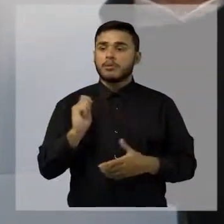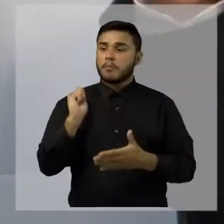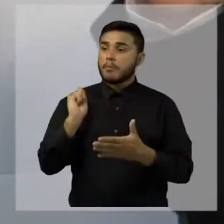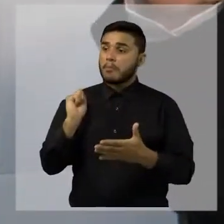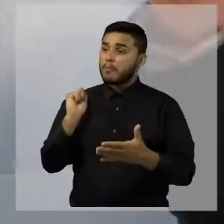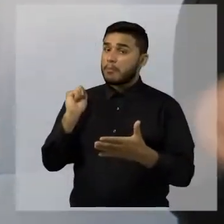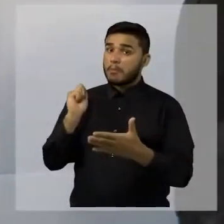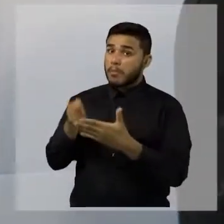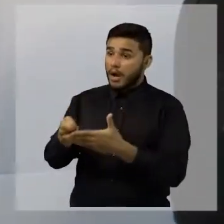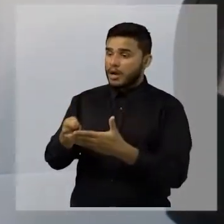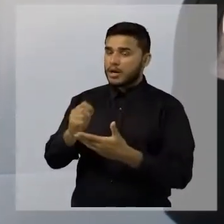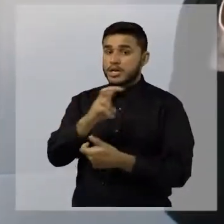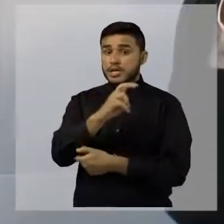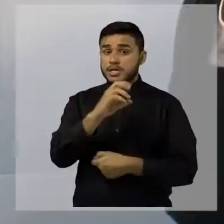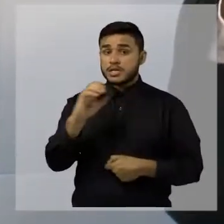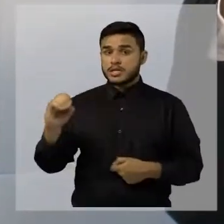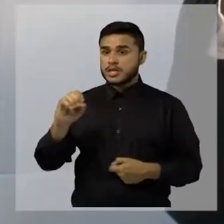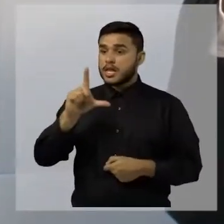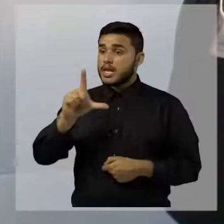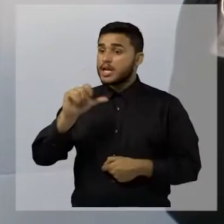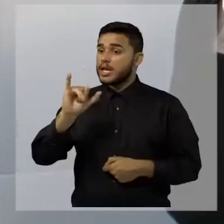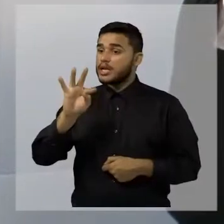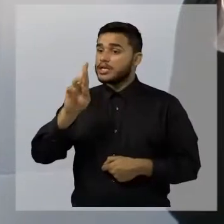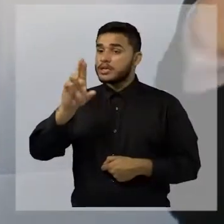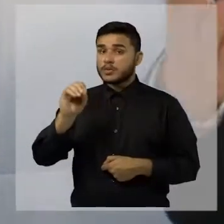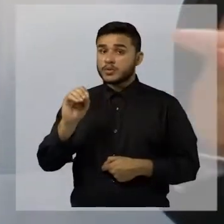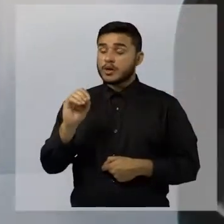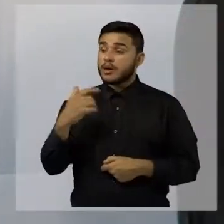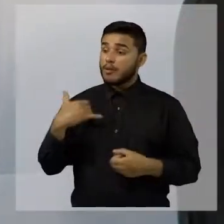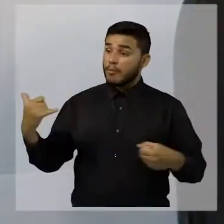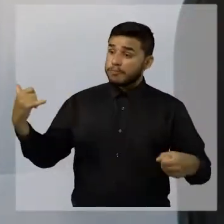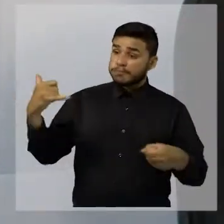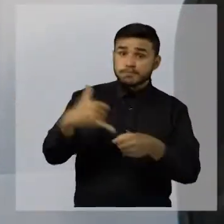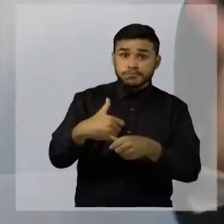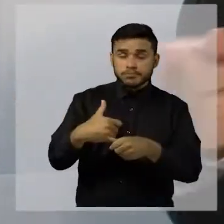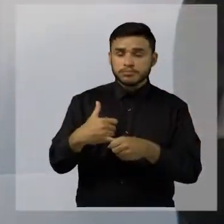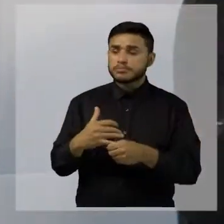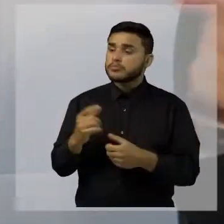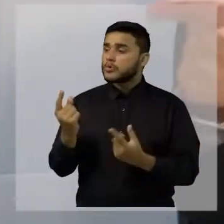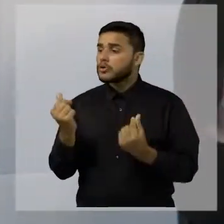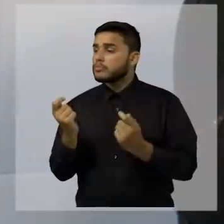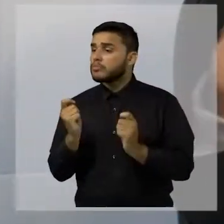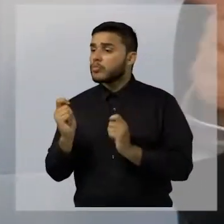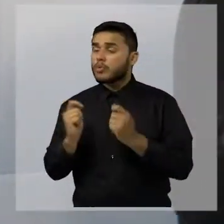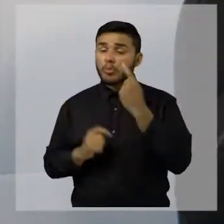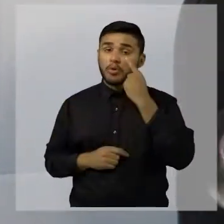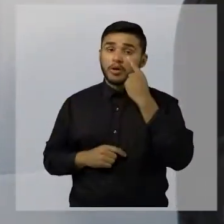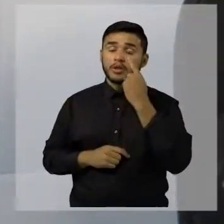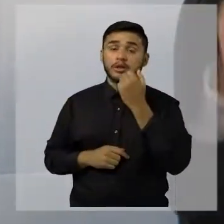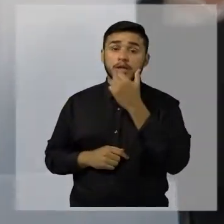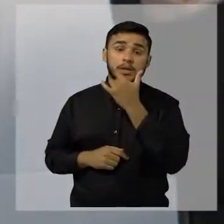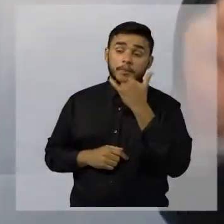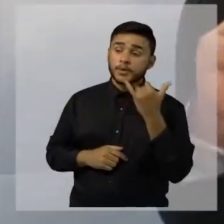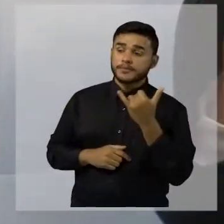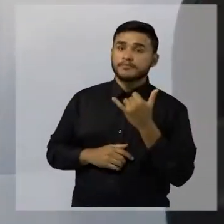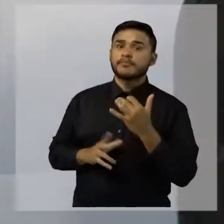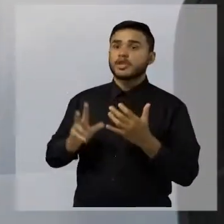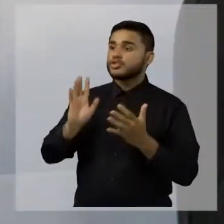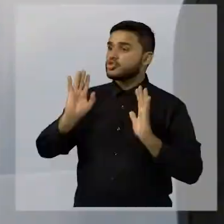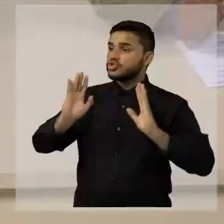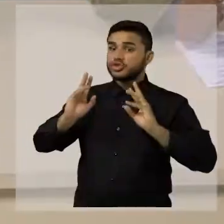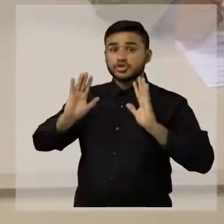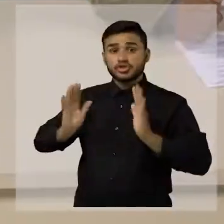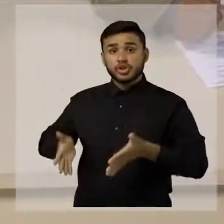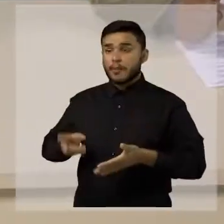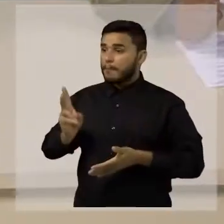litros de gasolina e, literalmente, quando ele for abastecer, dependendo do preço daquele posto, já está